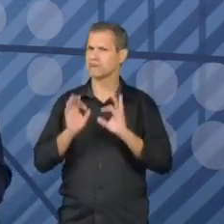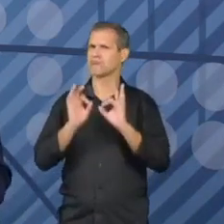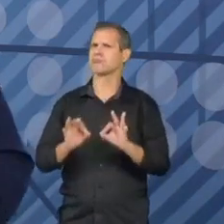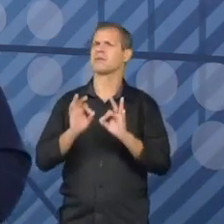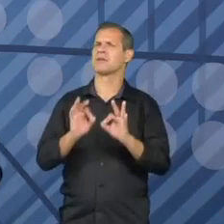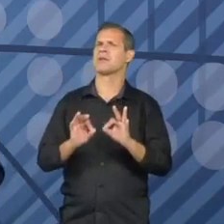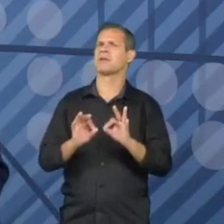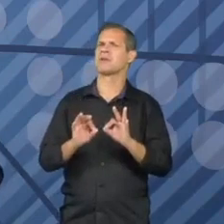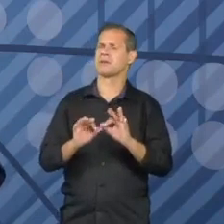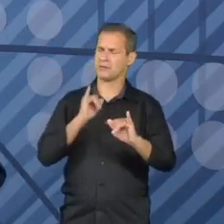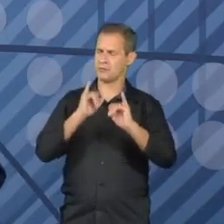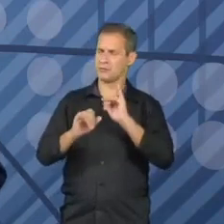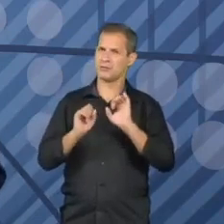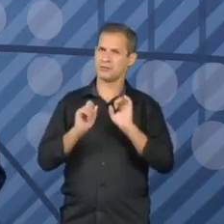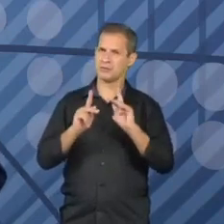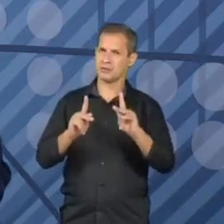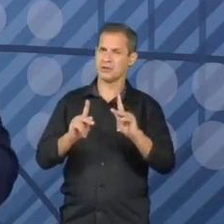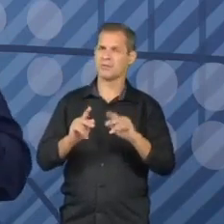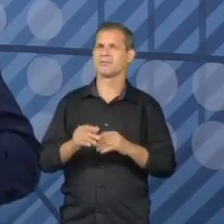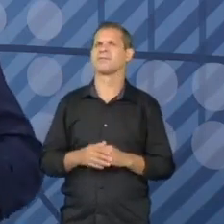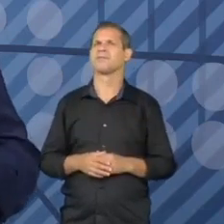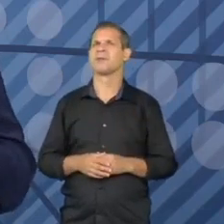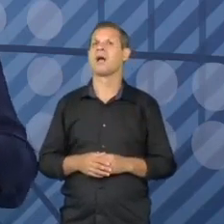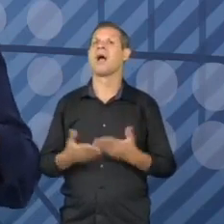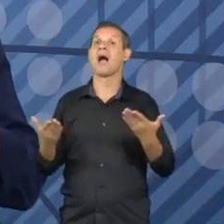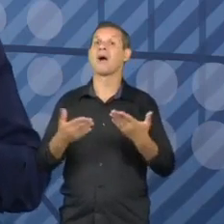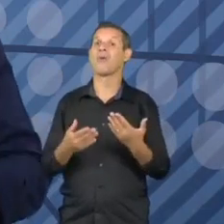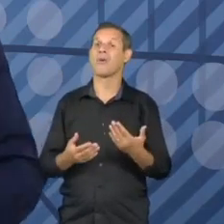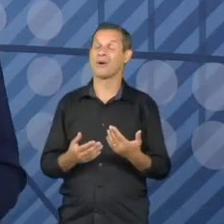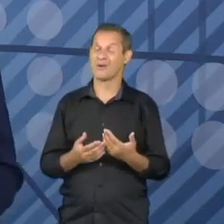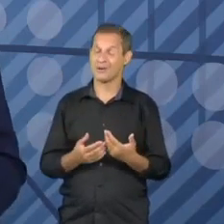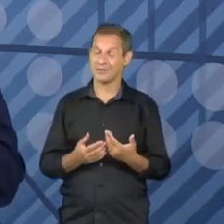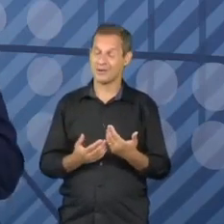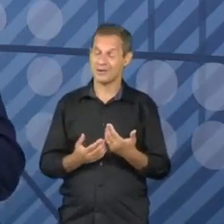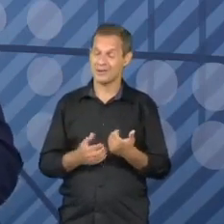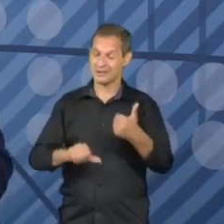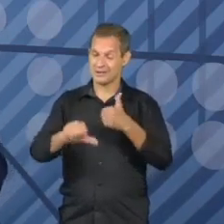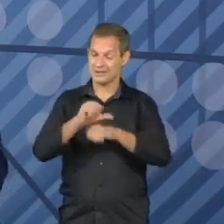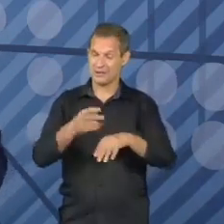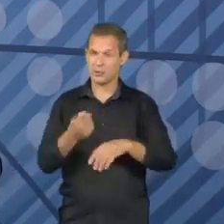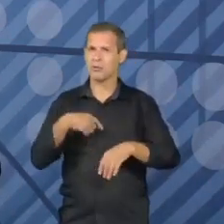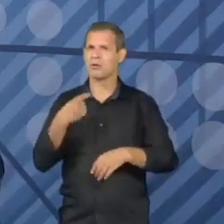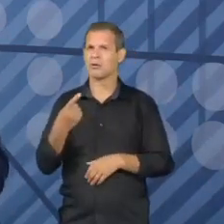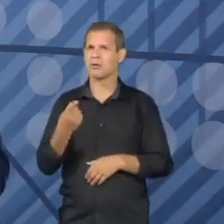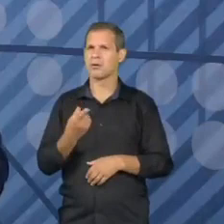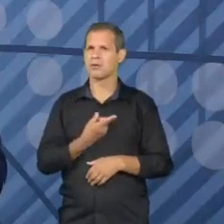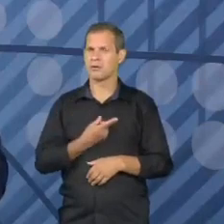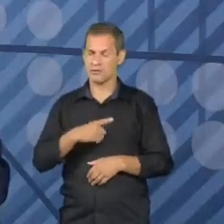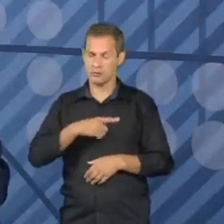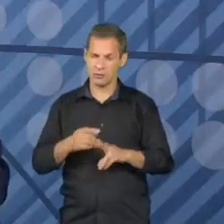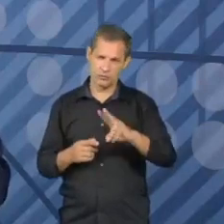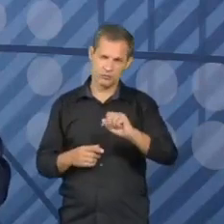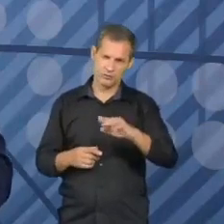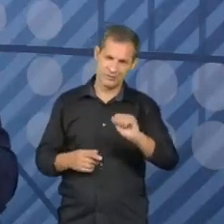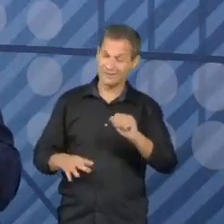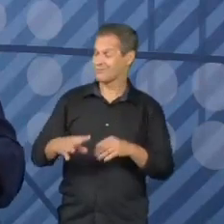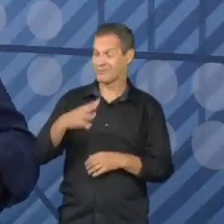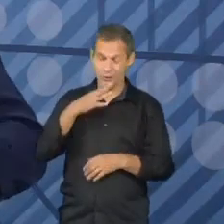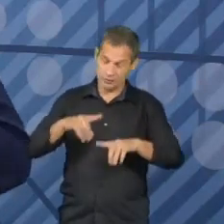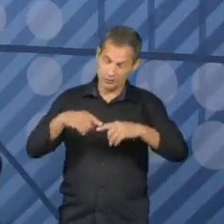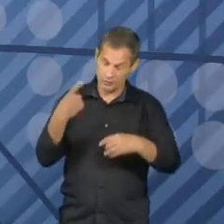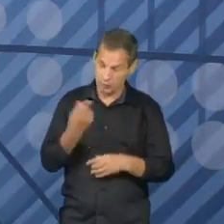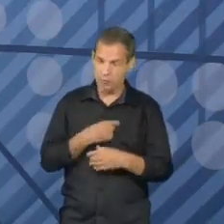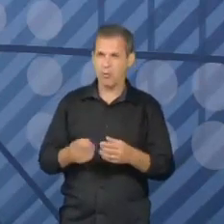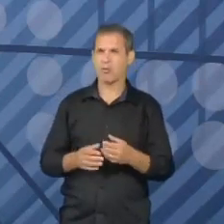precisão nas informações. Ok? Agora a gente mudou um pouquinho. Agora a nossa variância era desconhecida. Nós